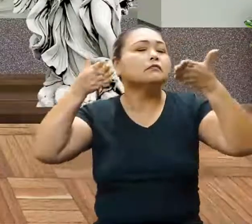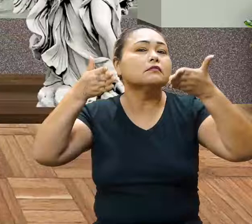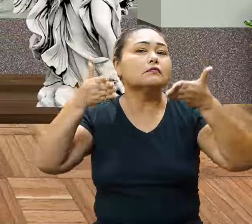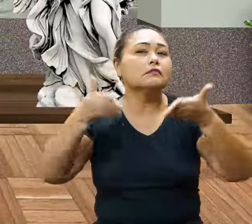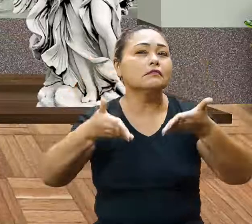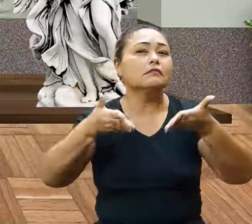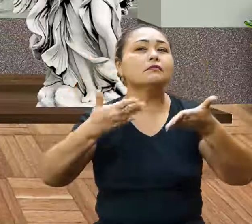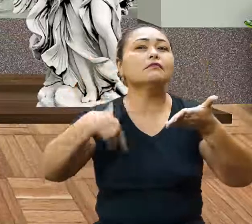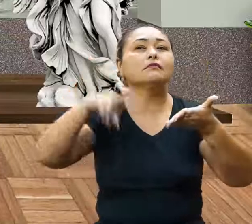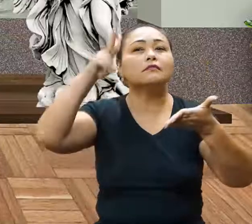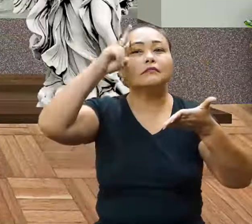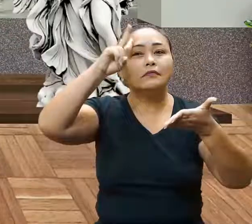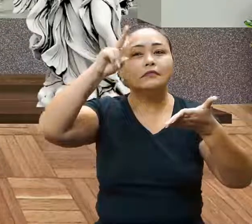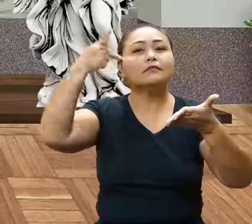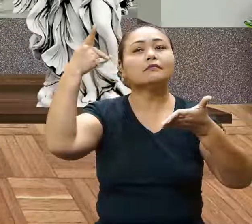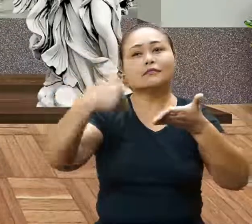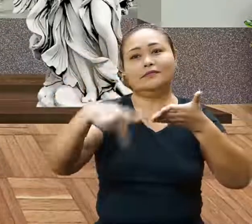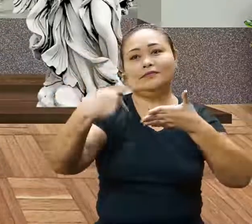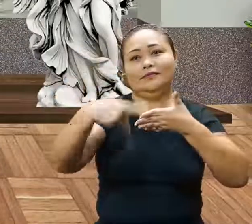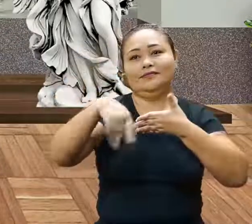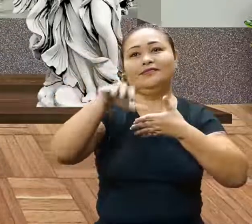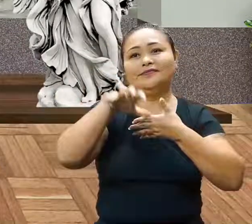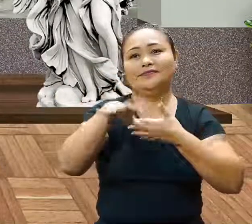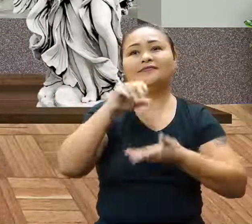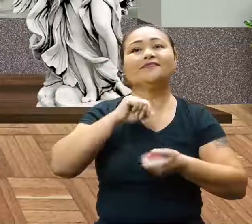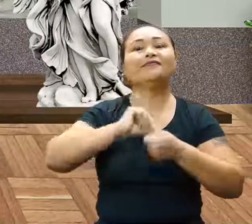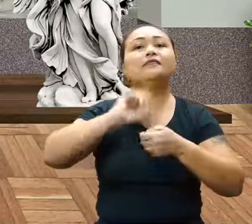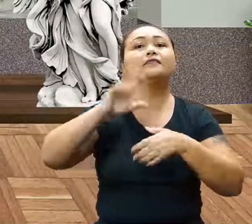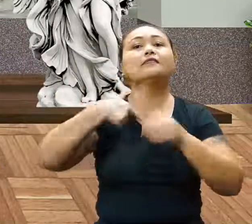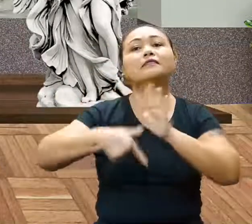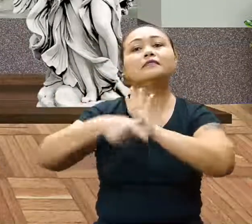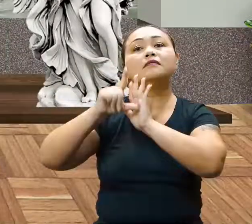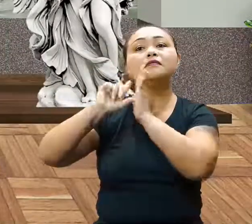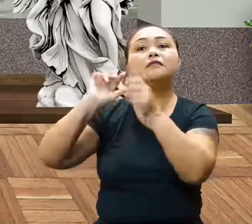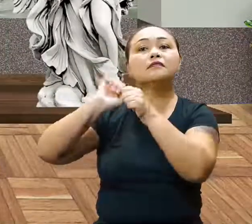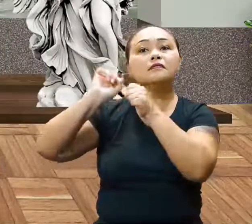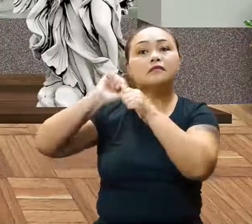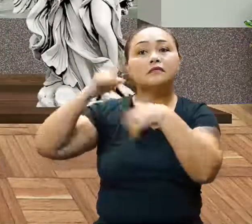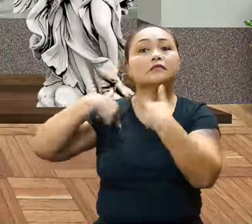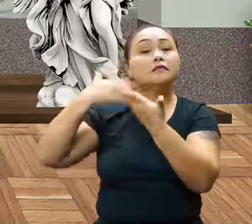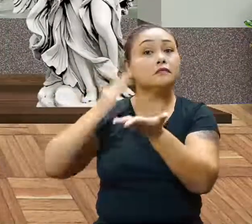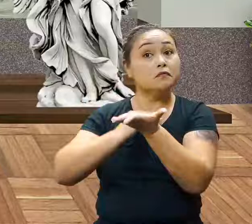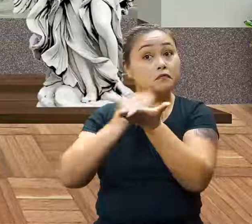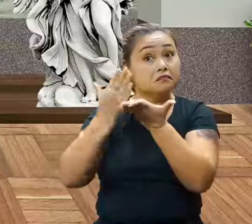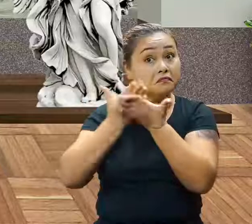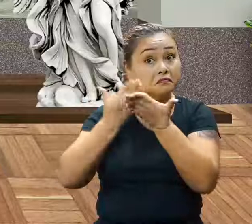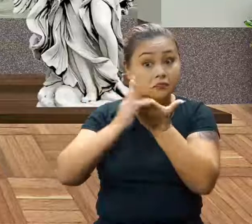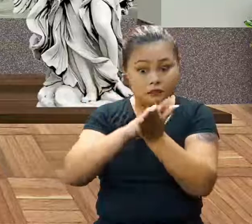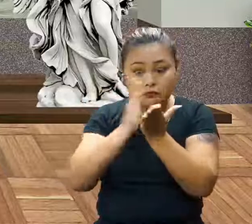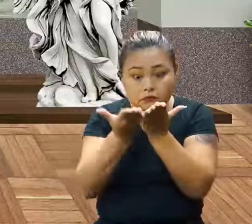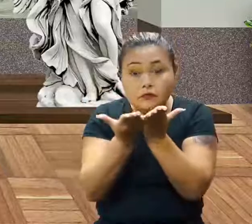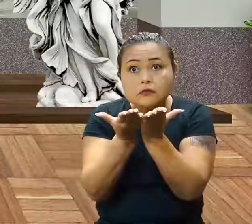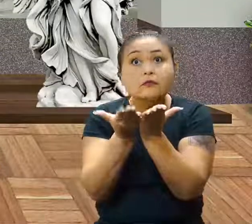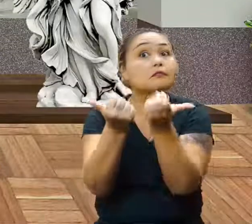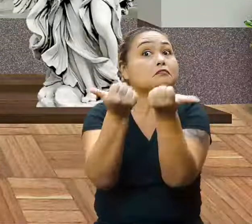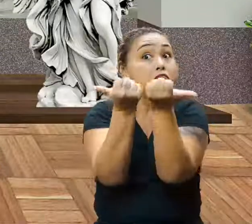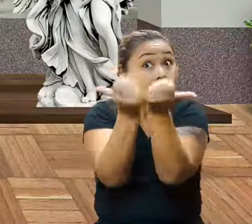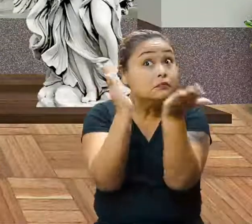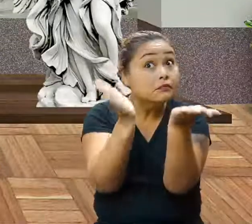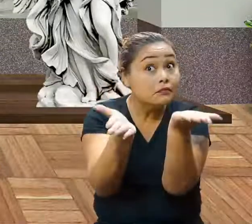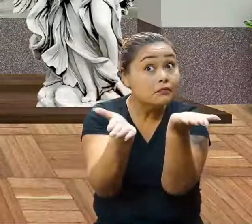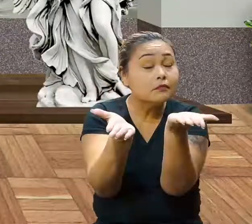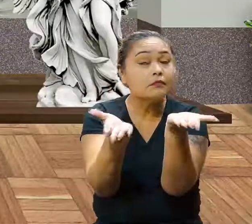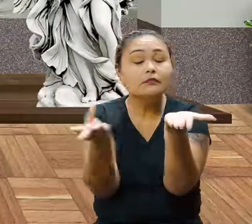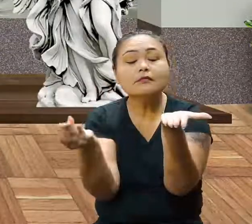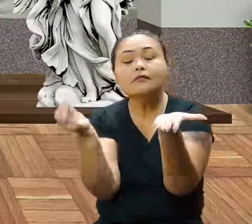história regional, tá certo? Mas antes de começar a nossa aula, abra os seus cadernos. Já abriram? Beleza! Coloque a